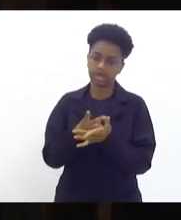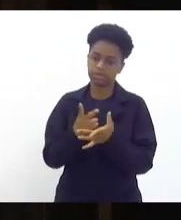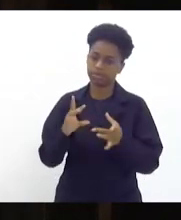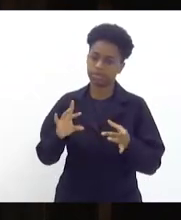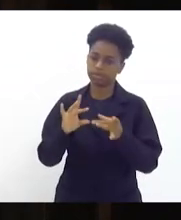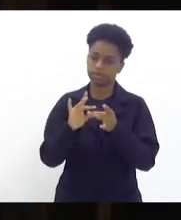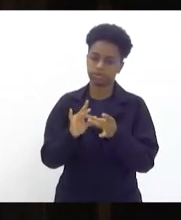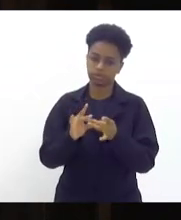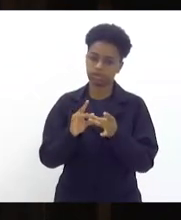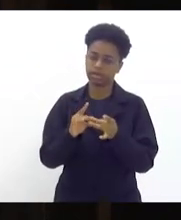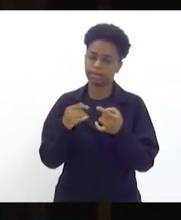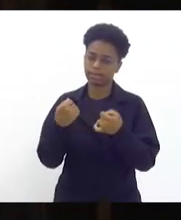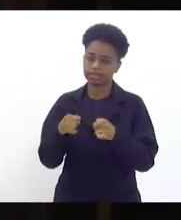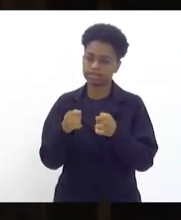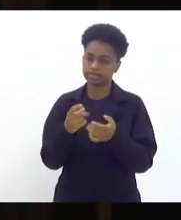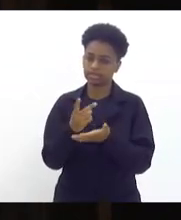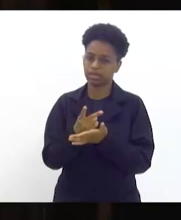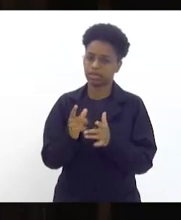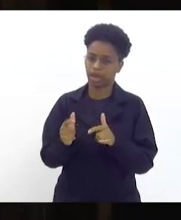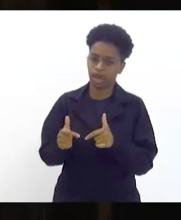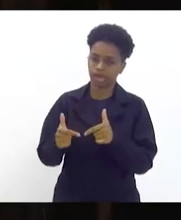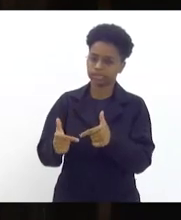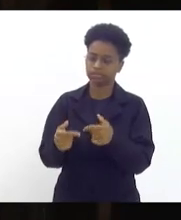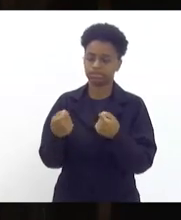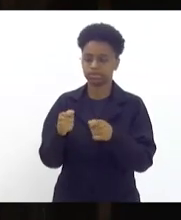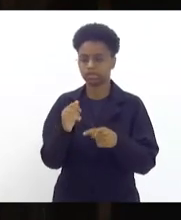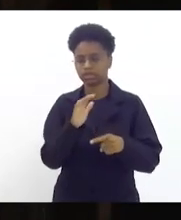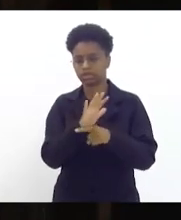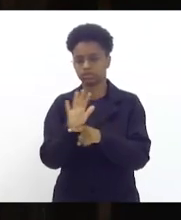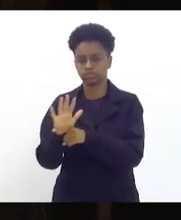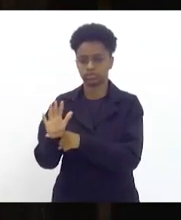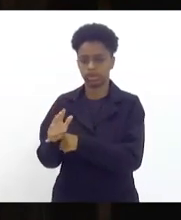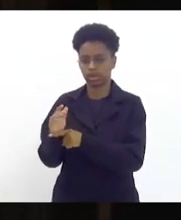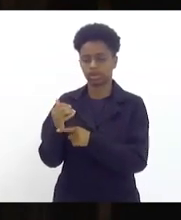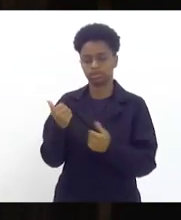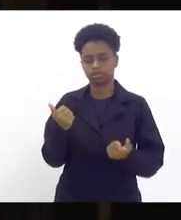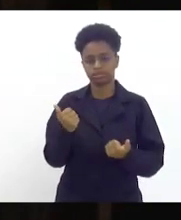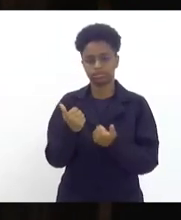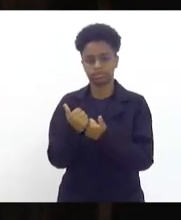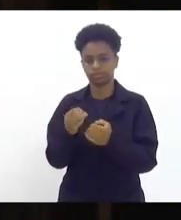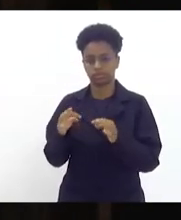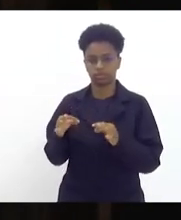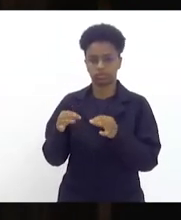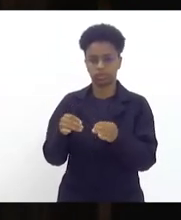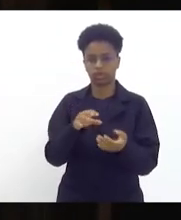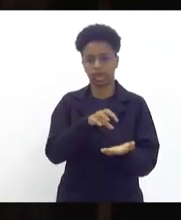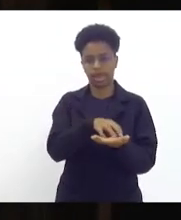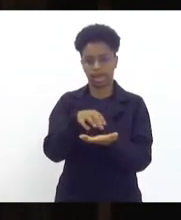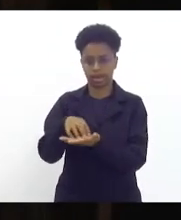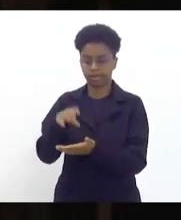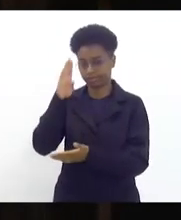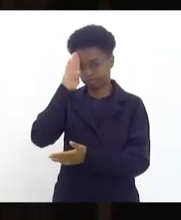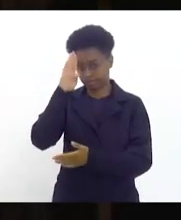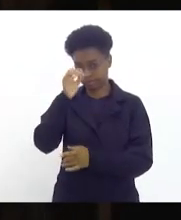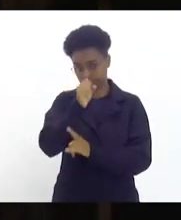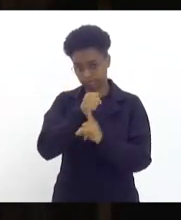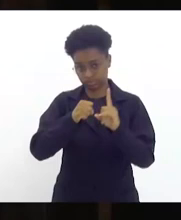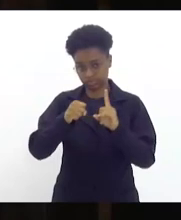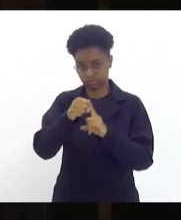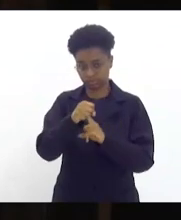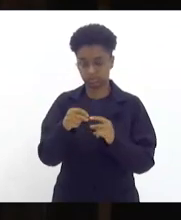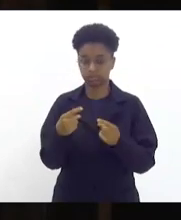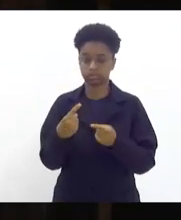de atuar de poder colaborar com todos todos os setores inclusive social já que